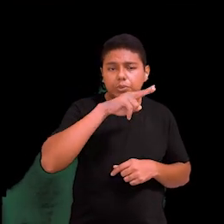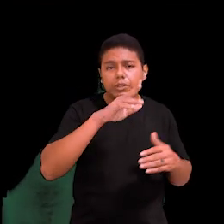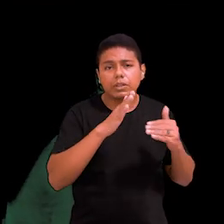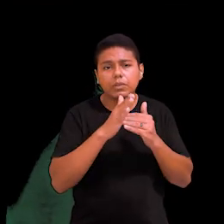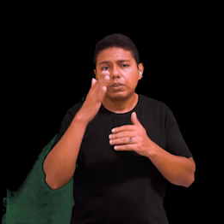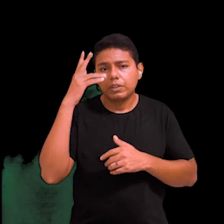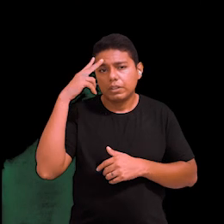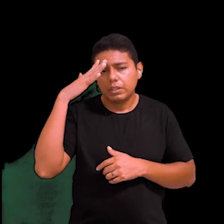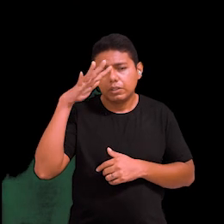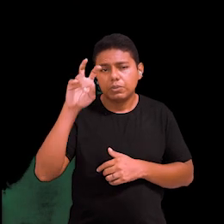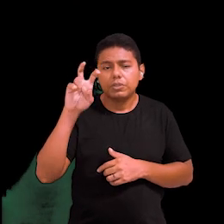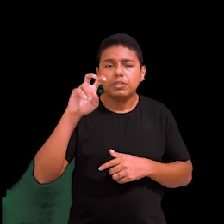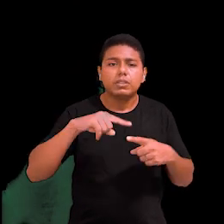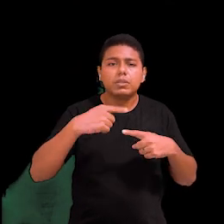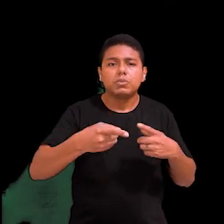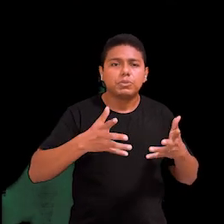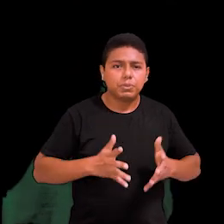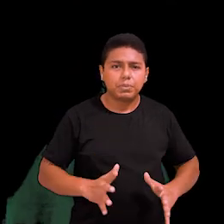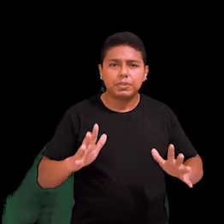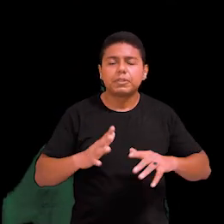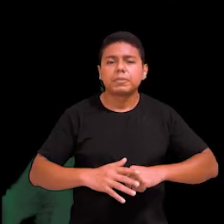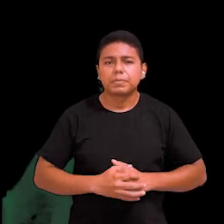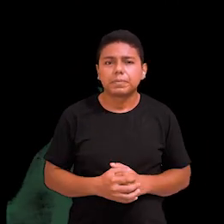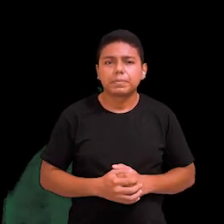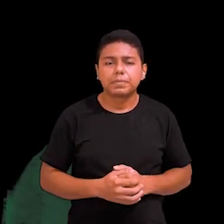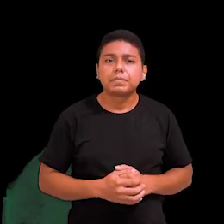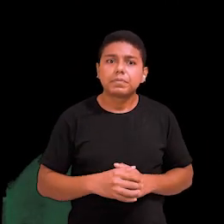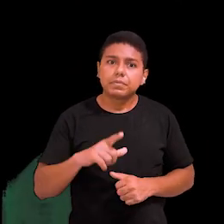esse tempo para 2º ao 5º dia pós-parto.